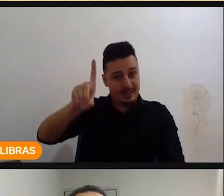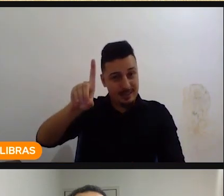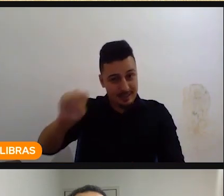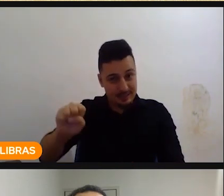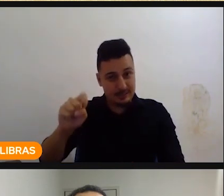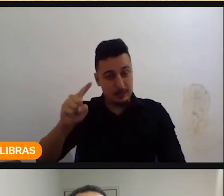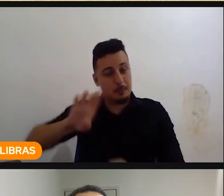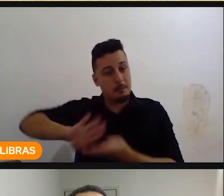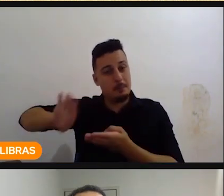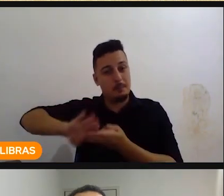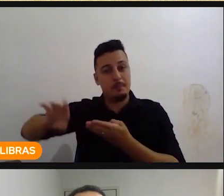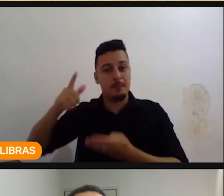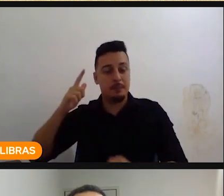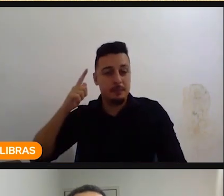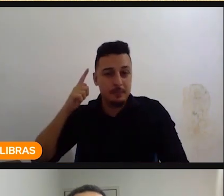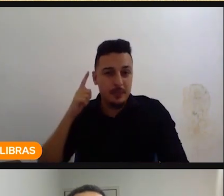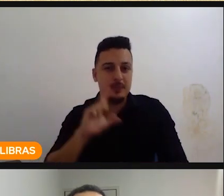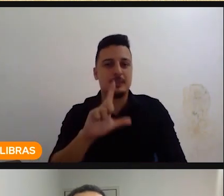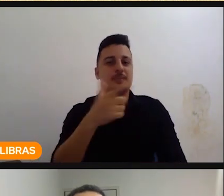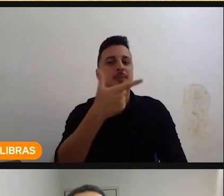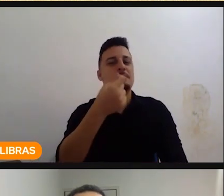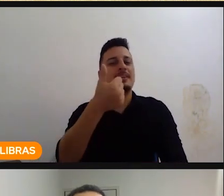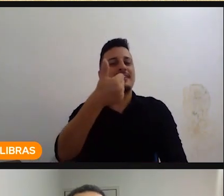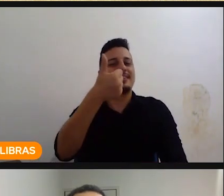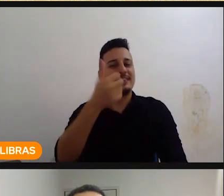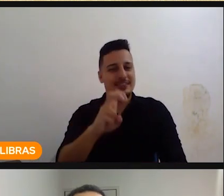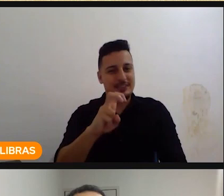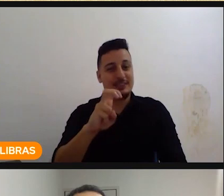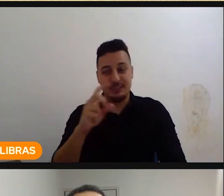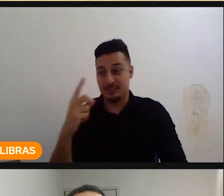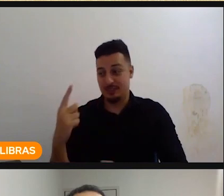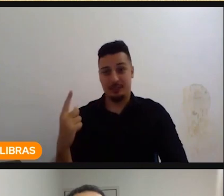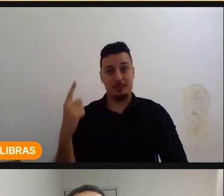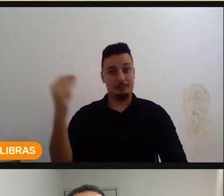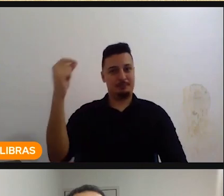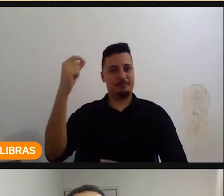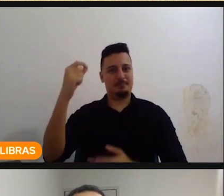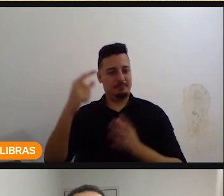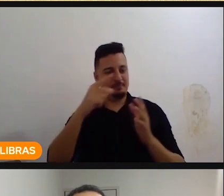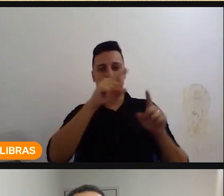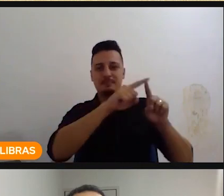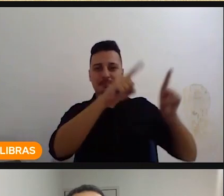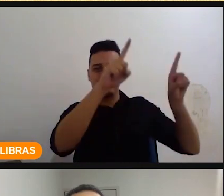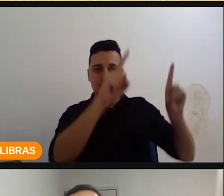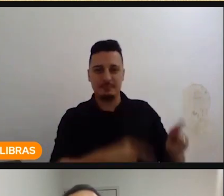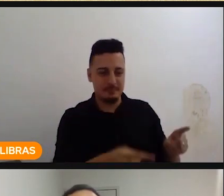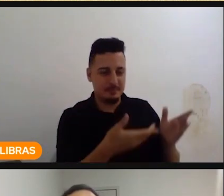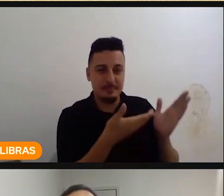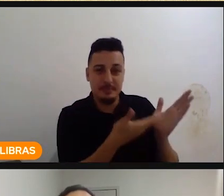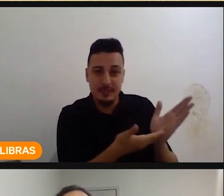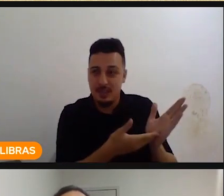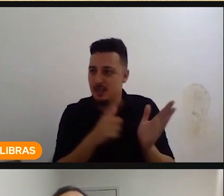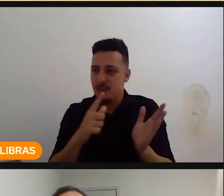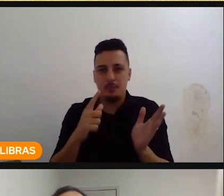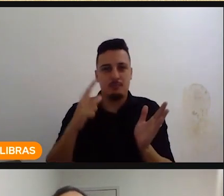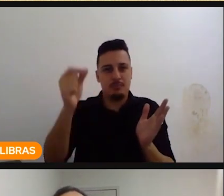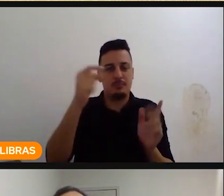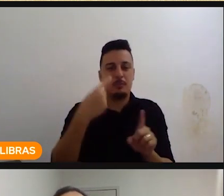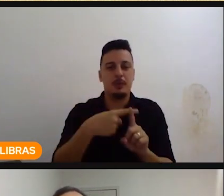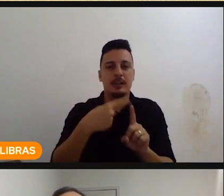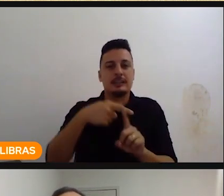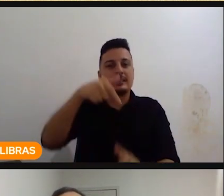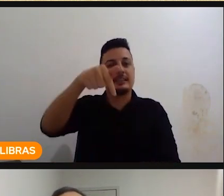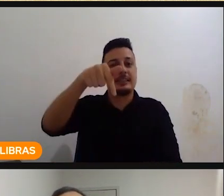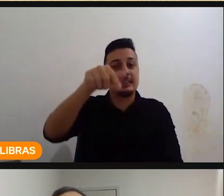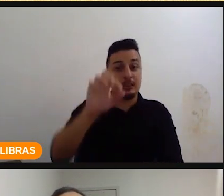participamos de um pitch, e fomos selecionados, viabilizamos na época, 70% do orçamento do projeto,